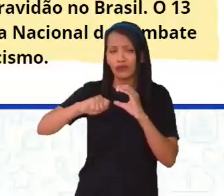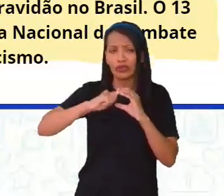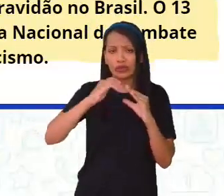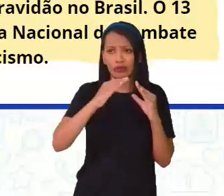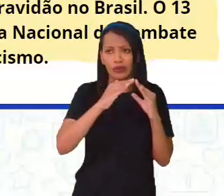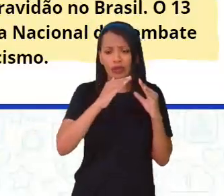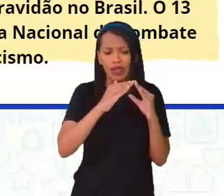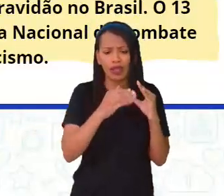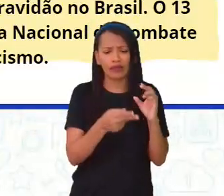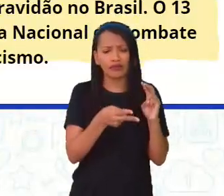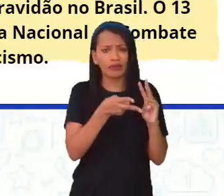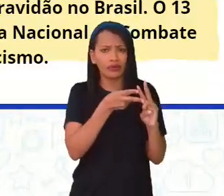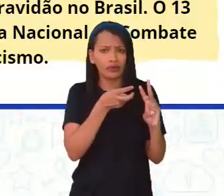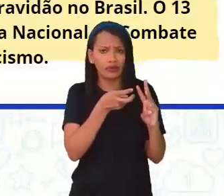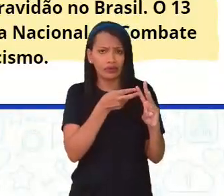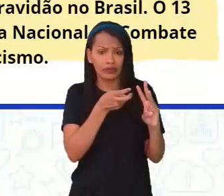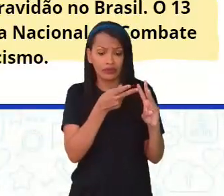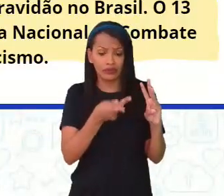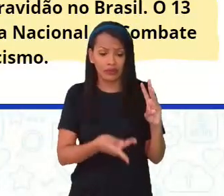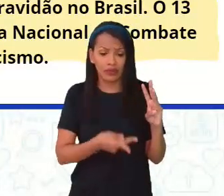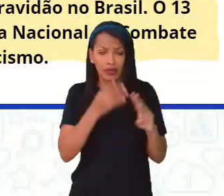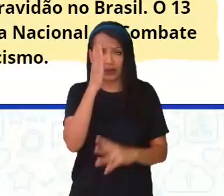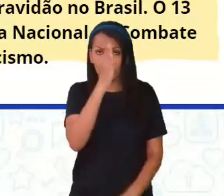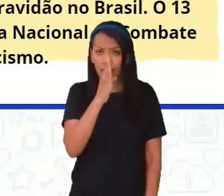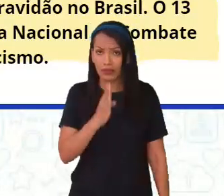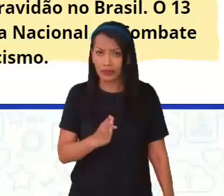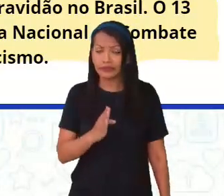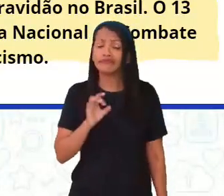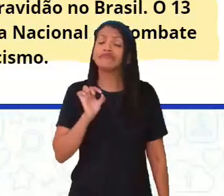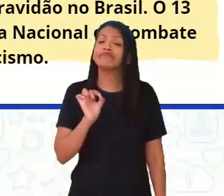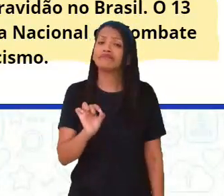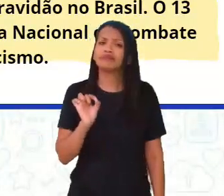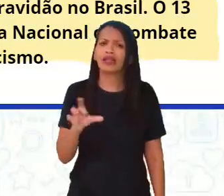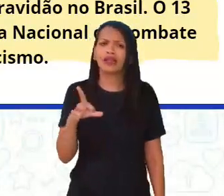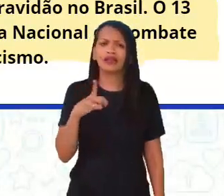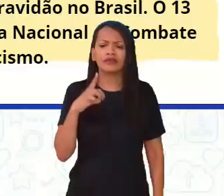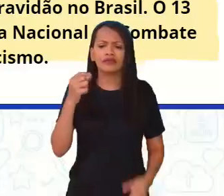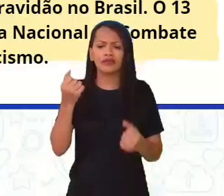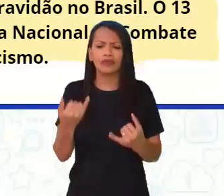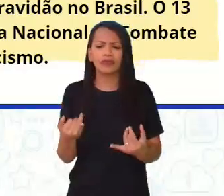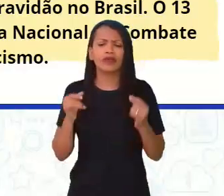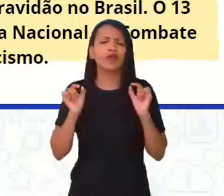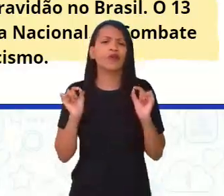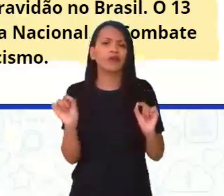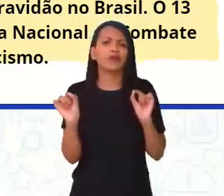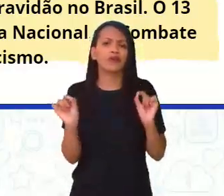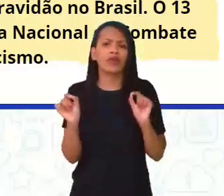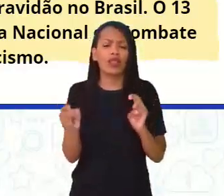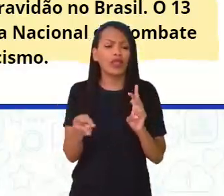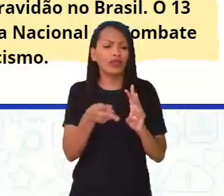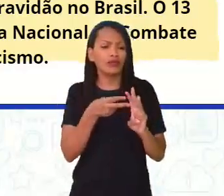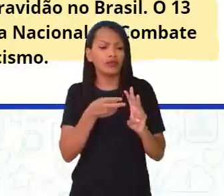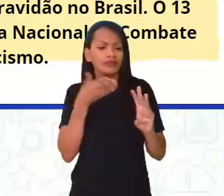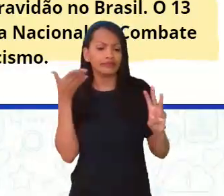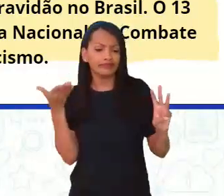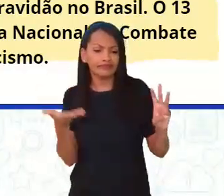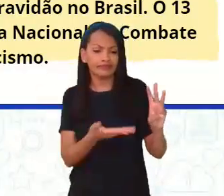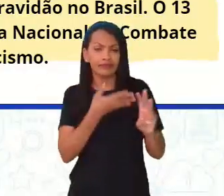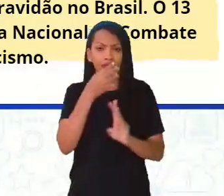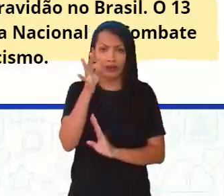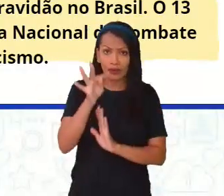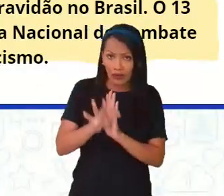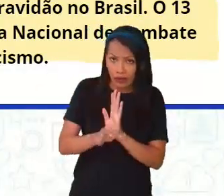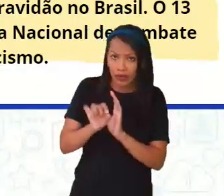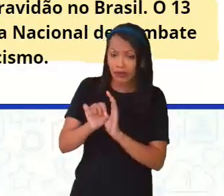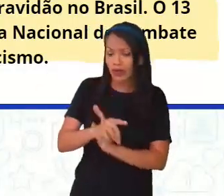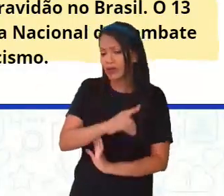aldeia indígena no Brasil, não é? E aí a gente vai falar um pouquinho sobre a questão indígena. Então, no texto aí, ó, eu digo que no